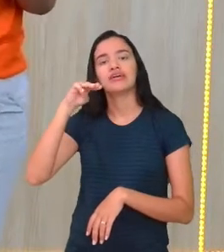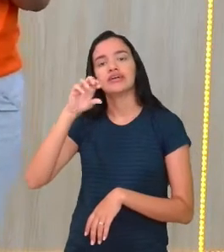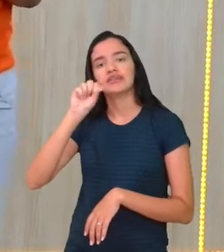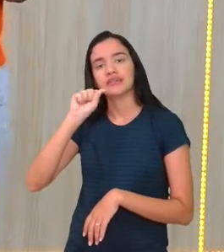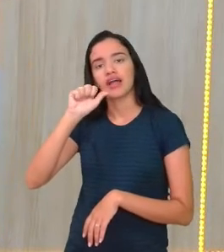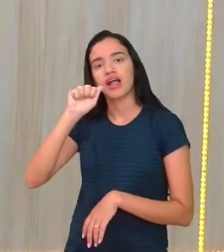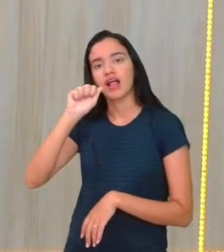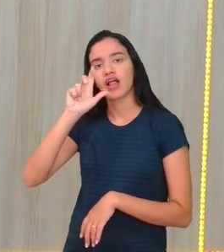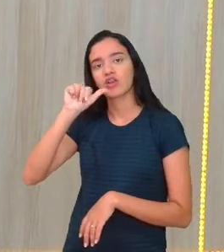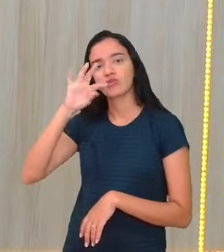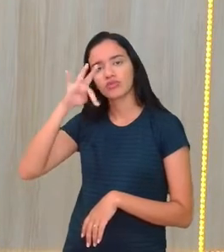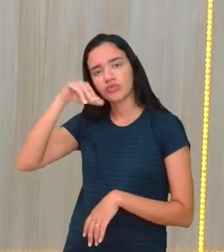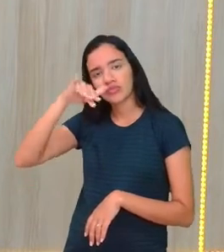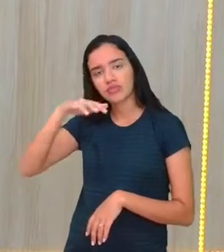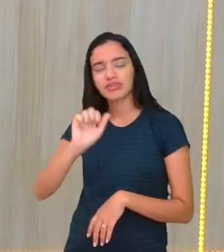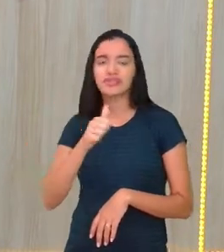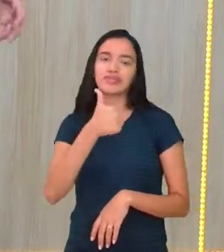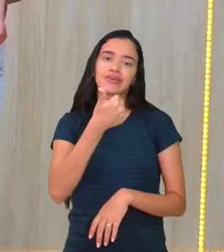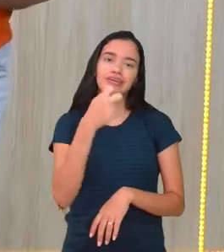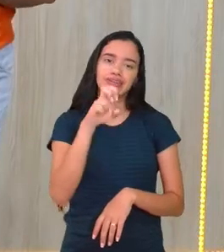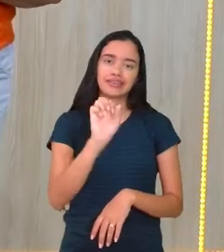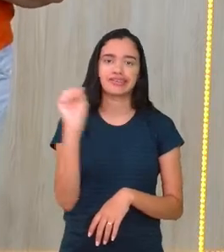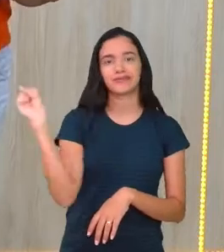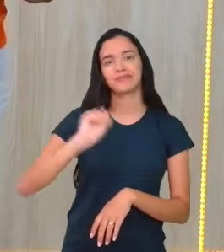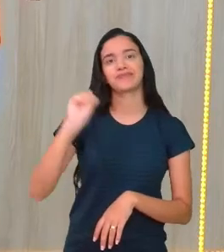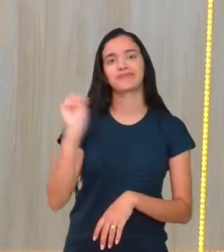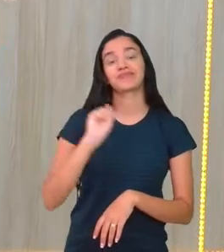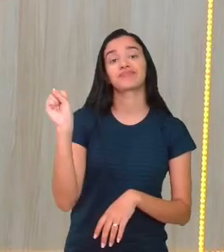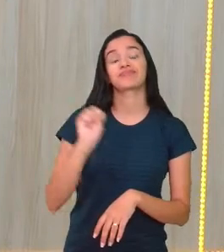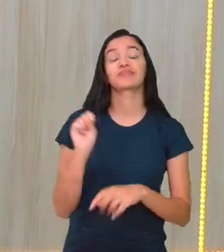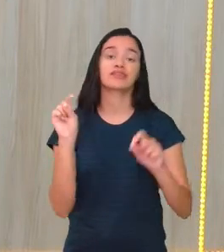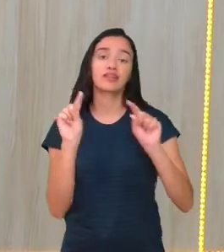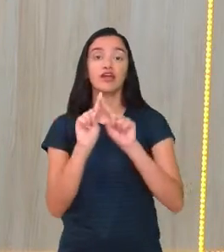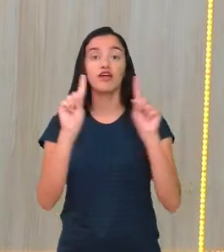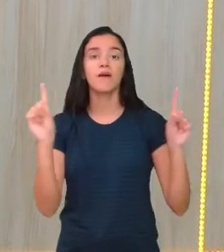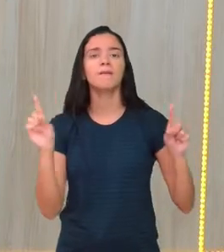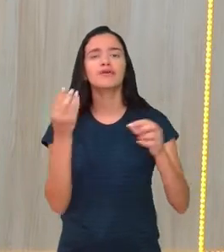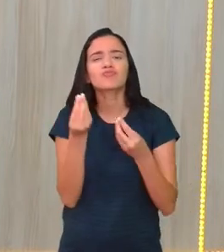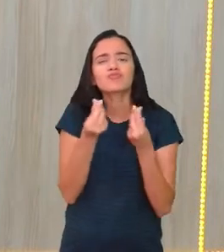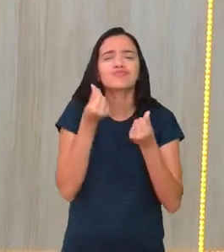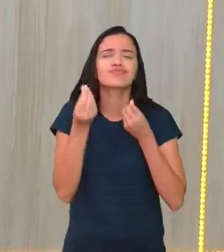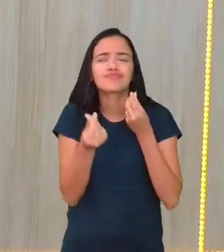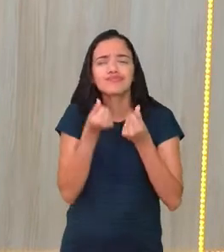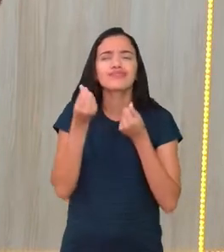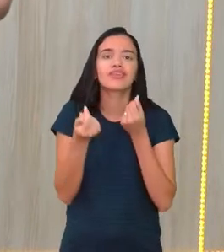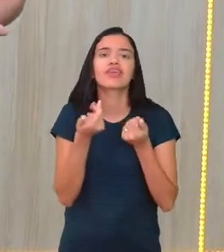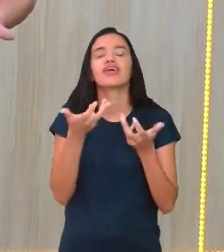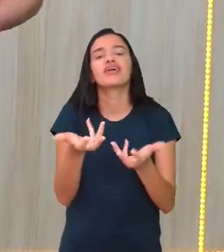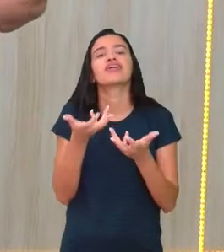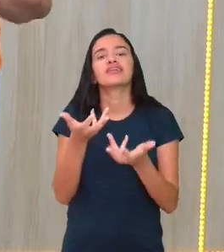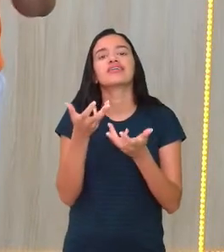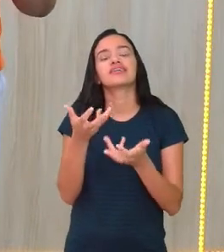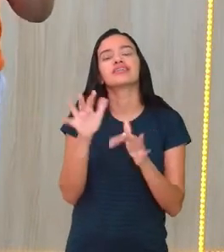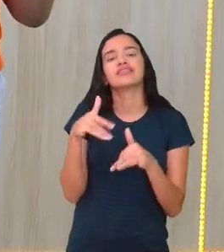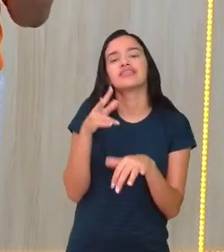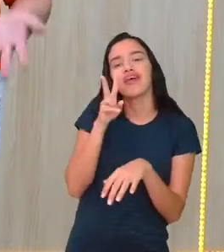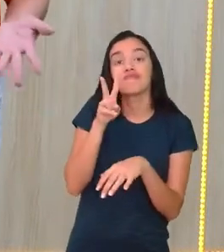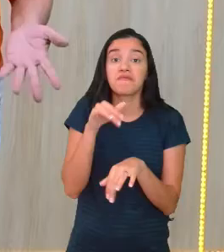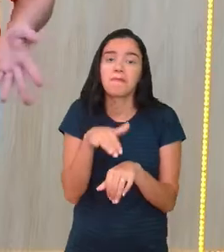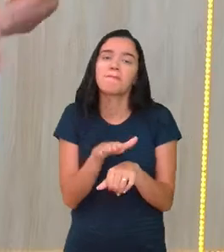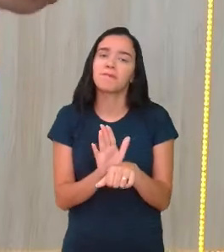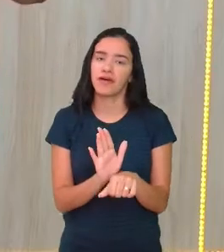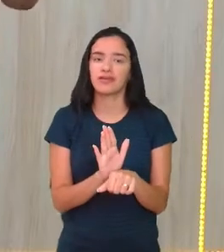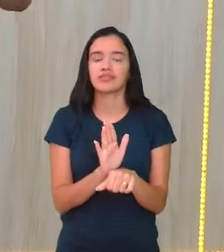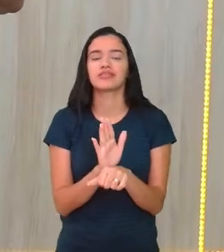a gente só pode ver 15 segundinhos. 15 segundinhos, é. Mas já dá um gostinho. Quem quiser ouvir mais, conhecer